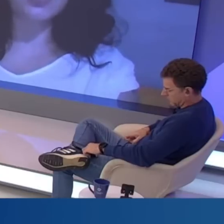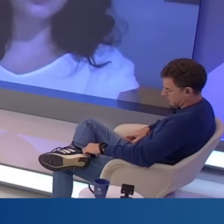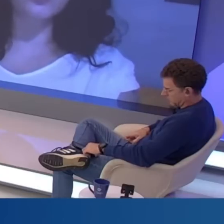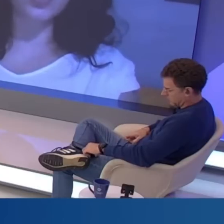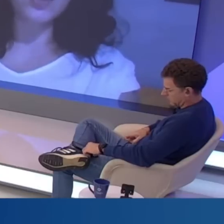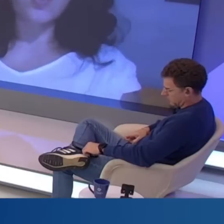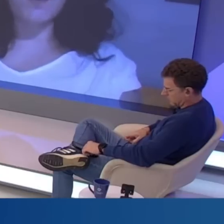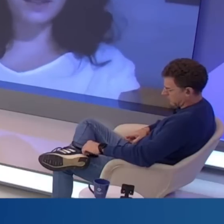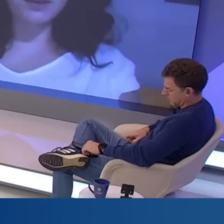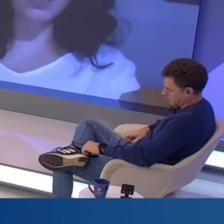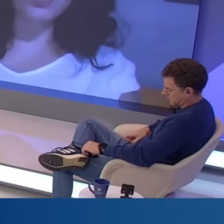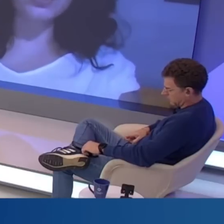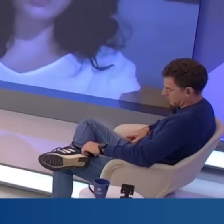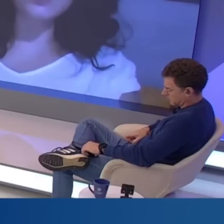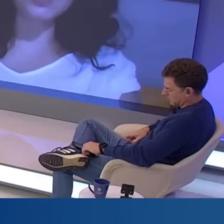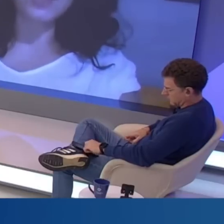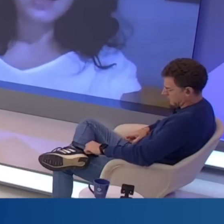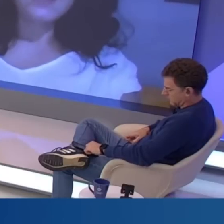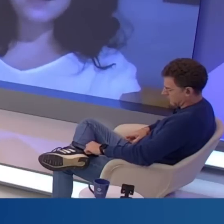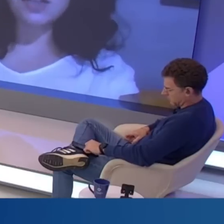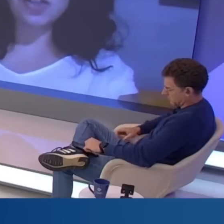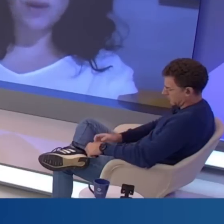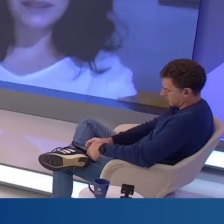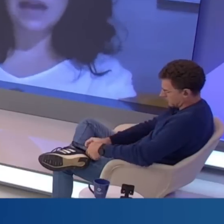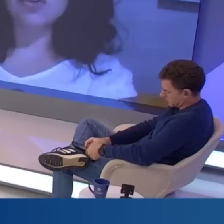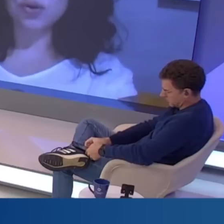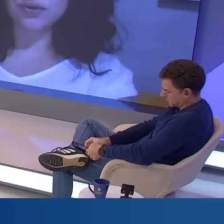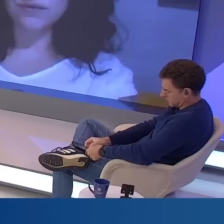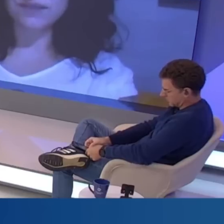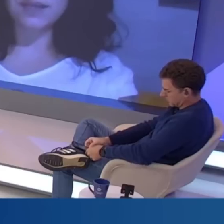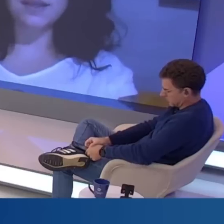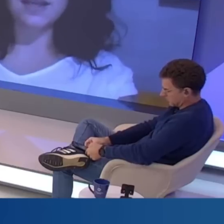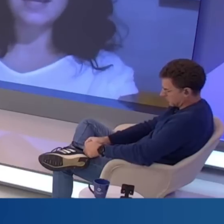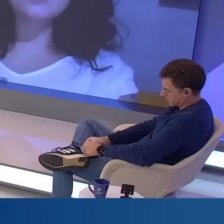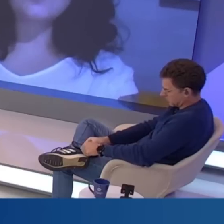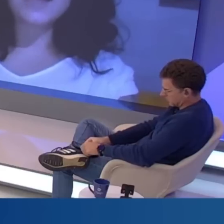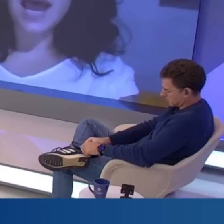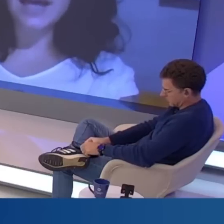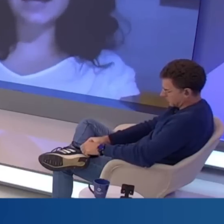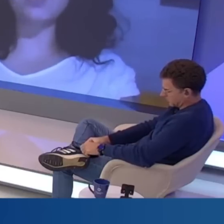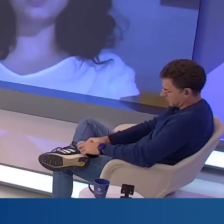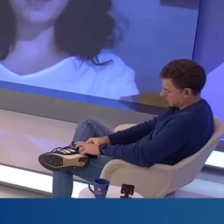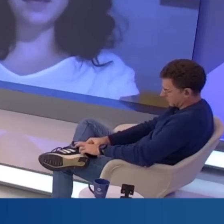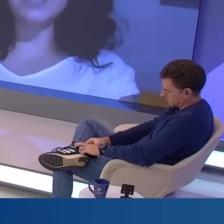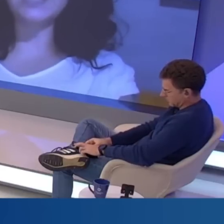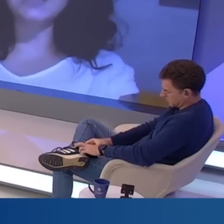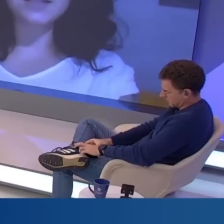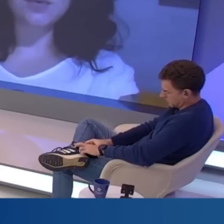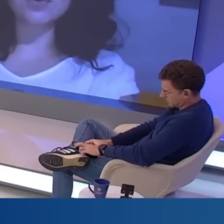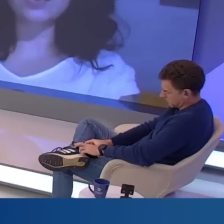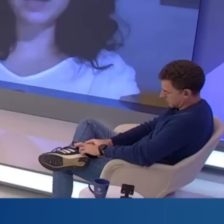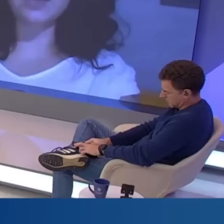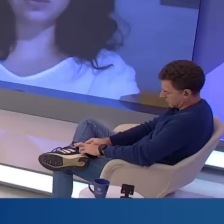perda de lucro, ou para não ter o lucro tão reduzido. Nesse sentido, aumentar os juros, quer dizer, resfriar a economia,